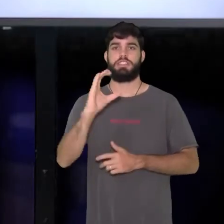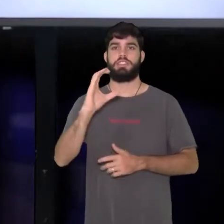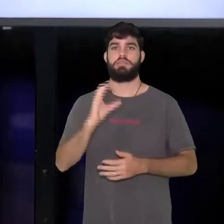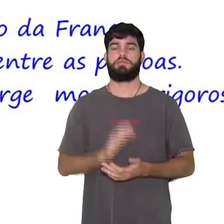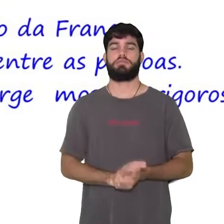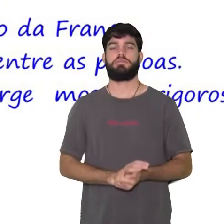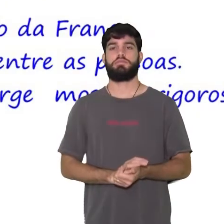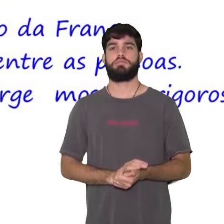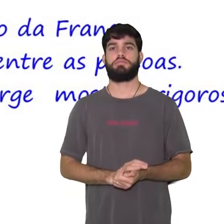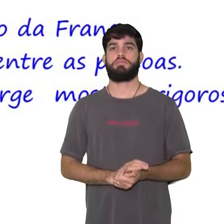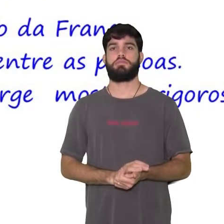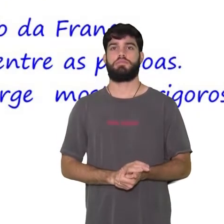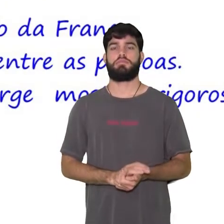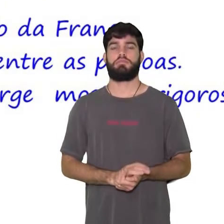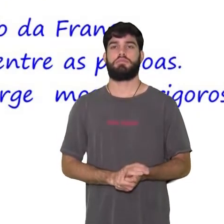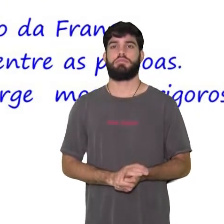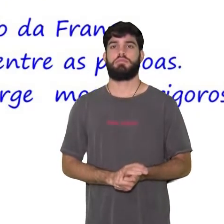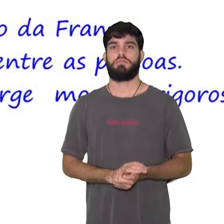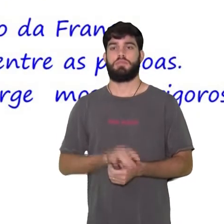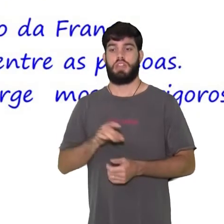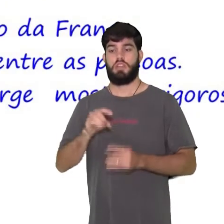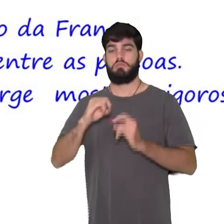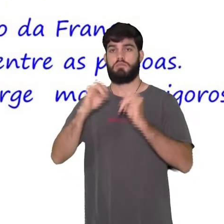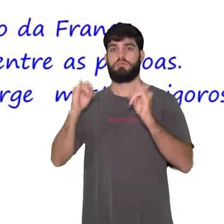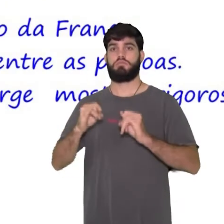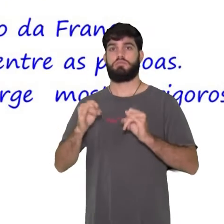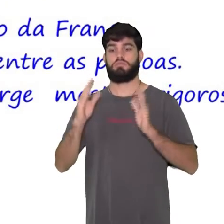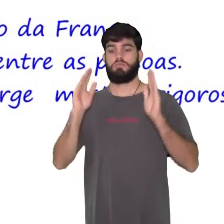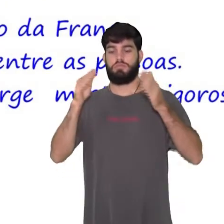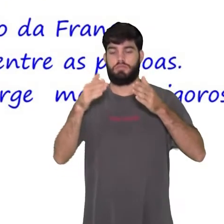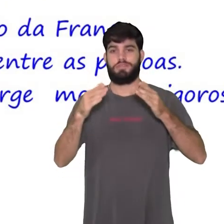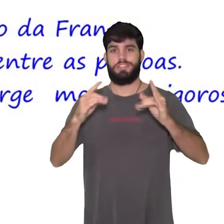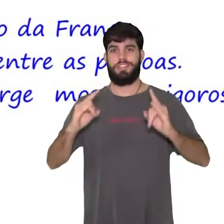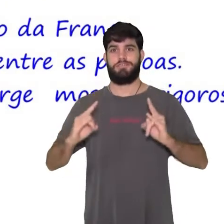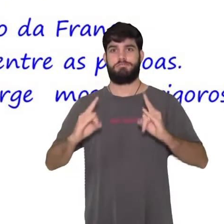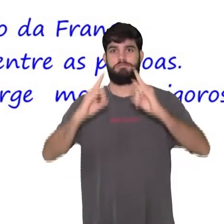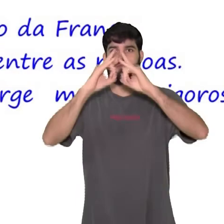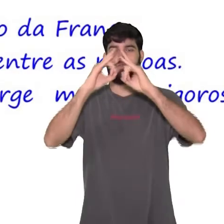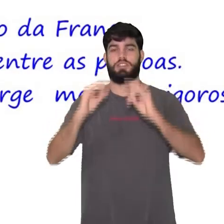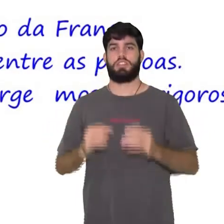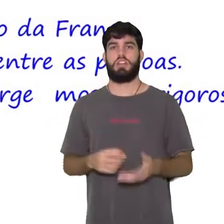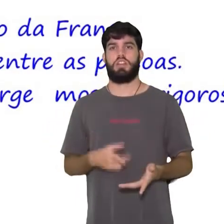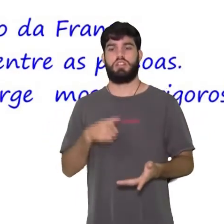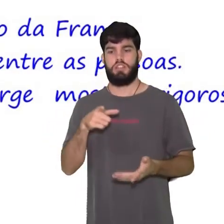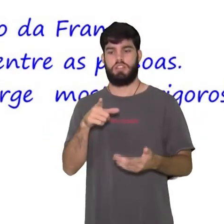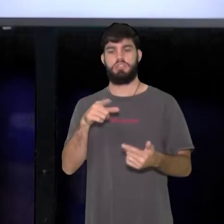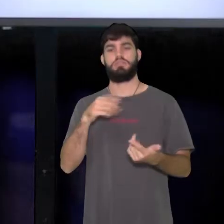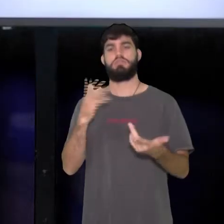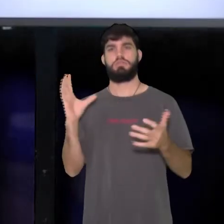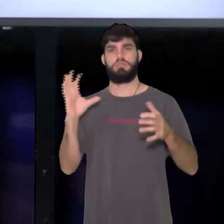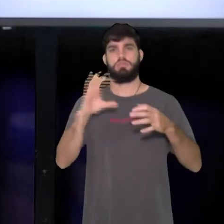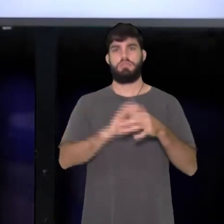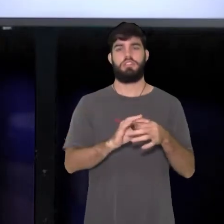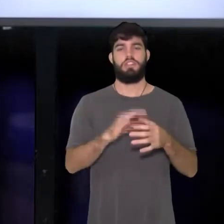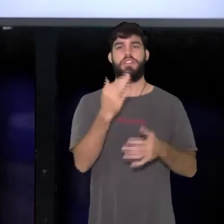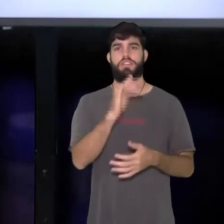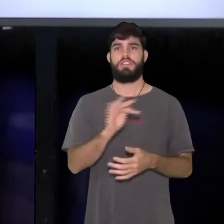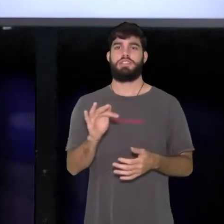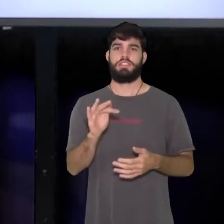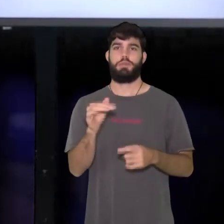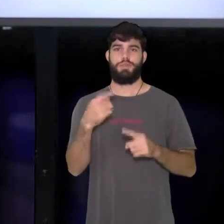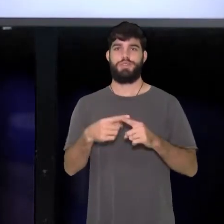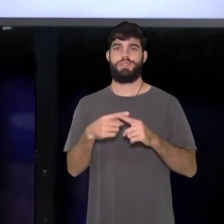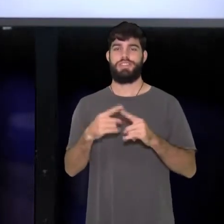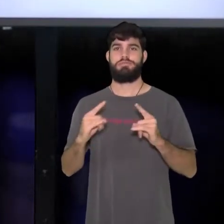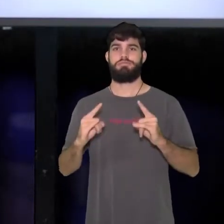letra C. A figura central da Torre Eiffel se liga ao atentado da França. Sim. Onde é que fica a Torre